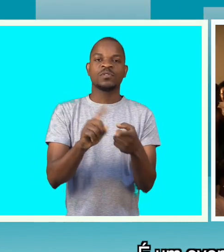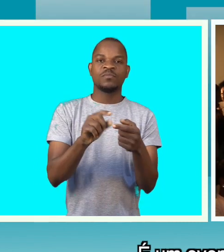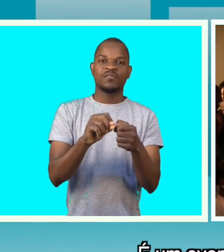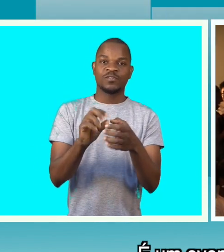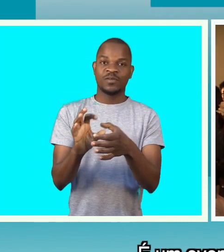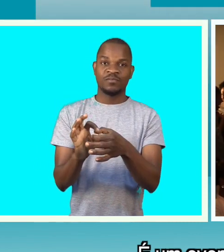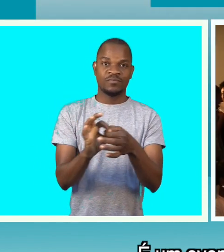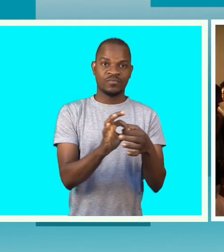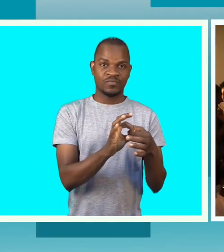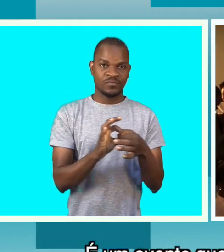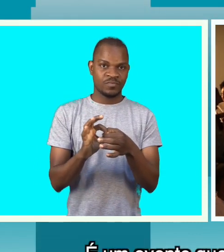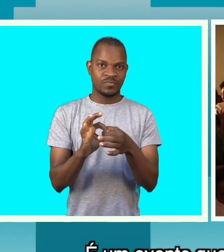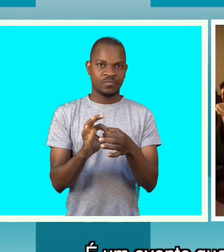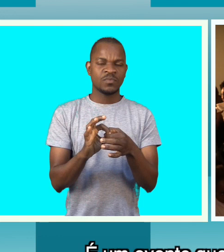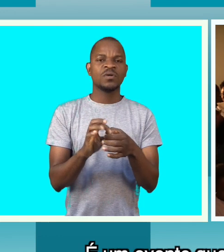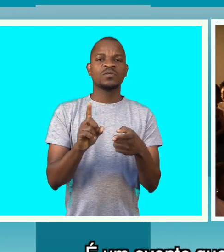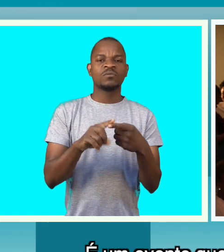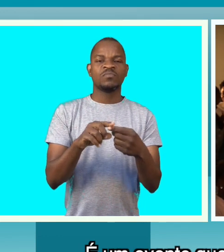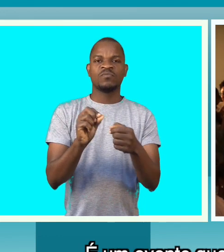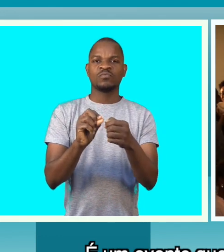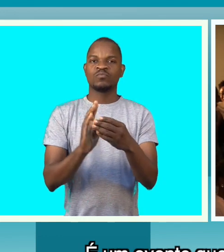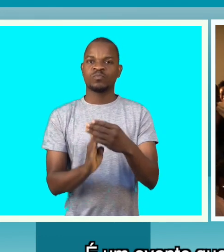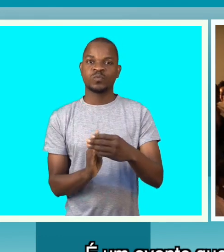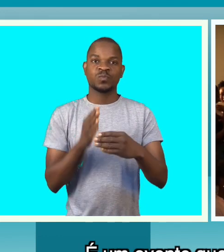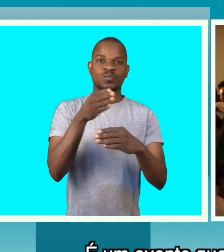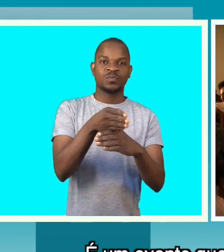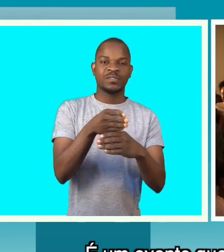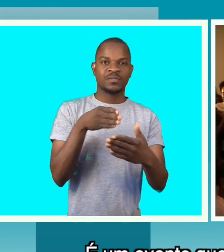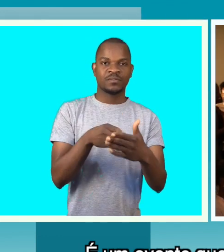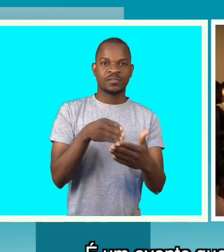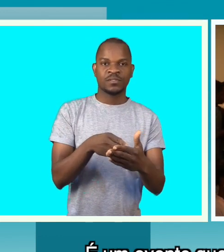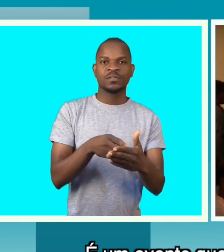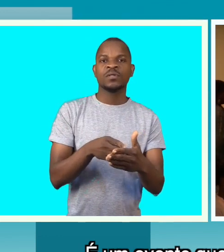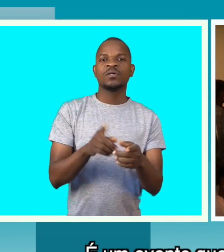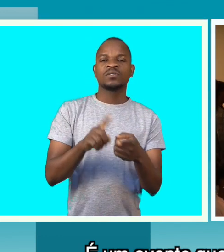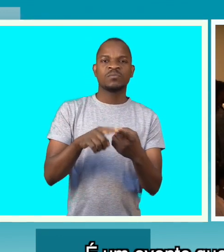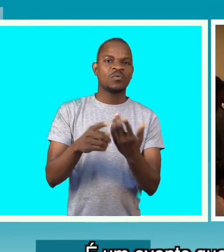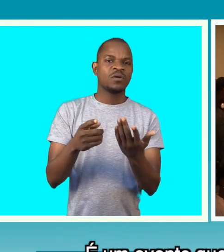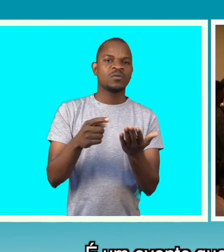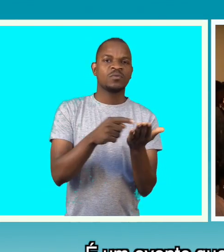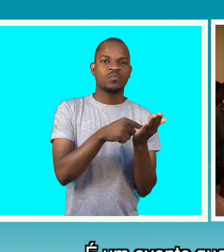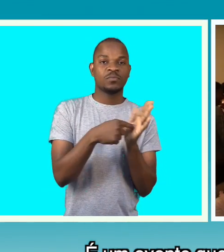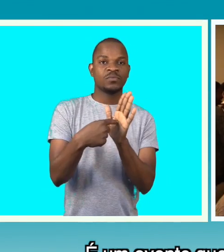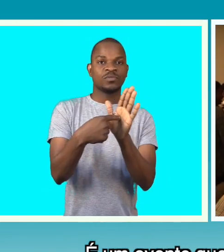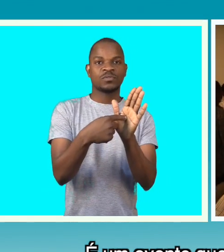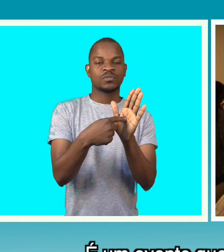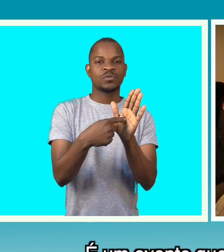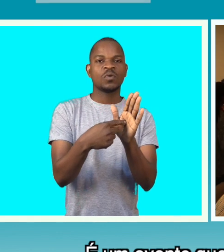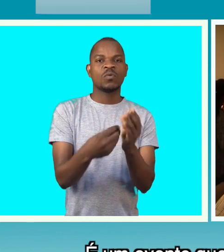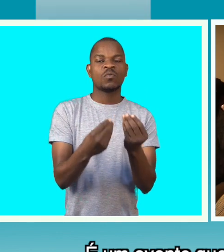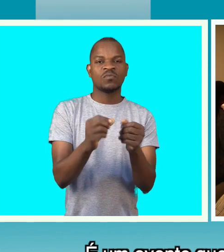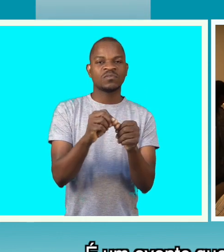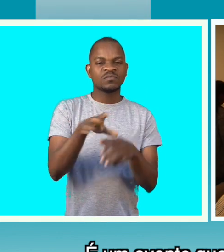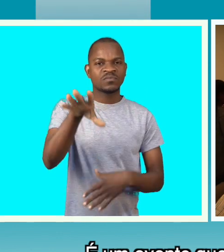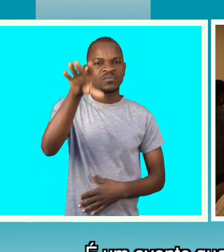ultrapassa todas as barreiras. É um evento que nos traz a face, o entender de que não há nada